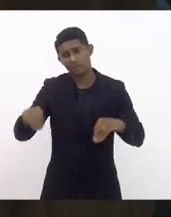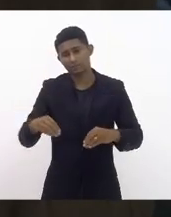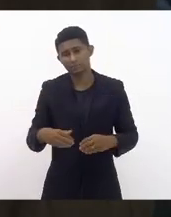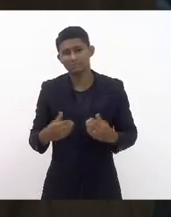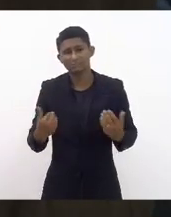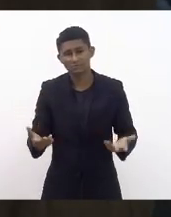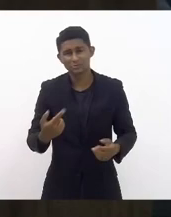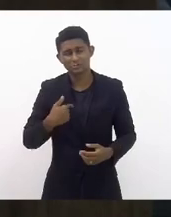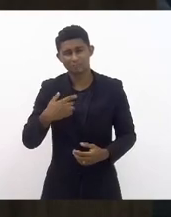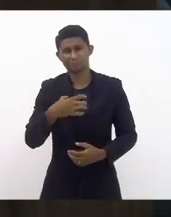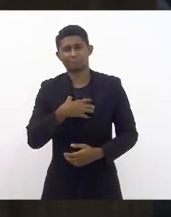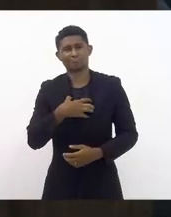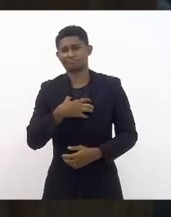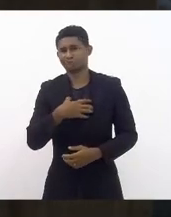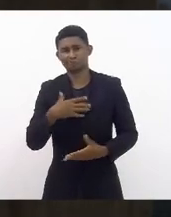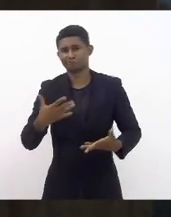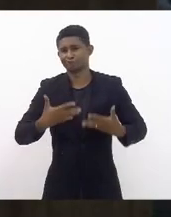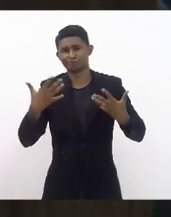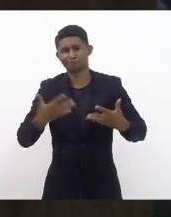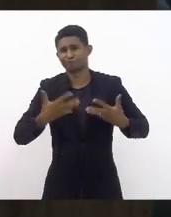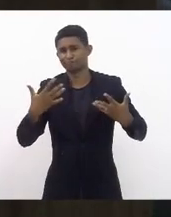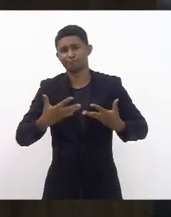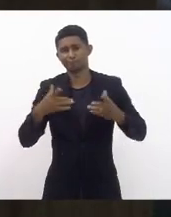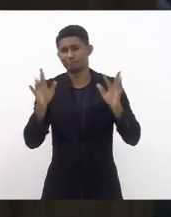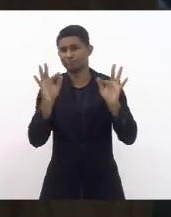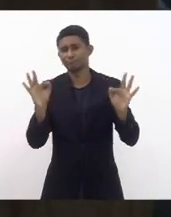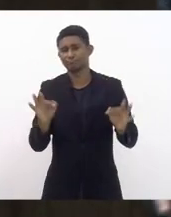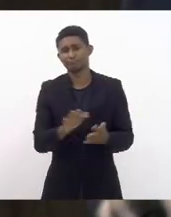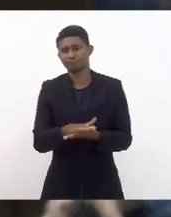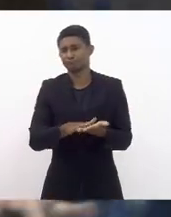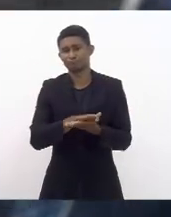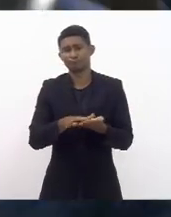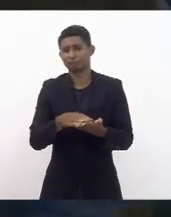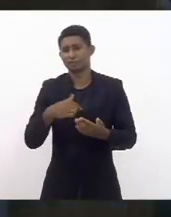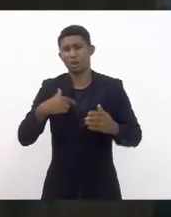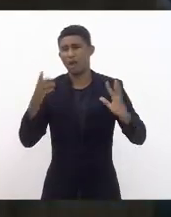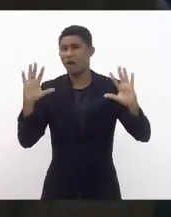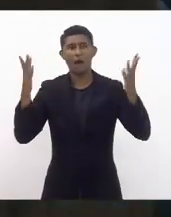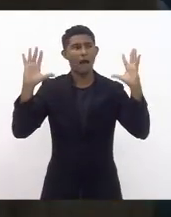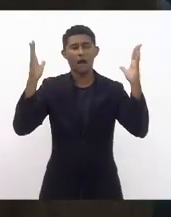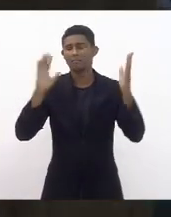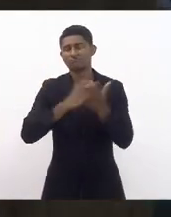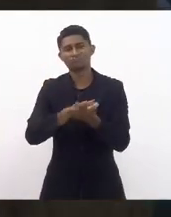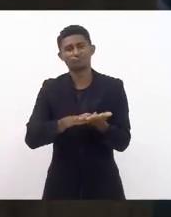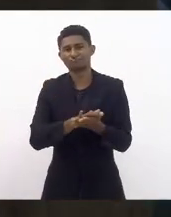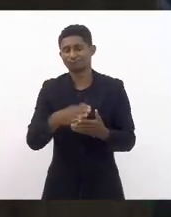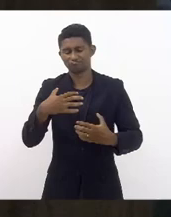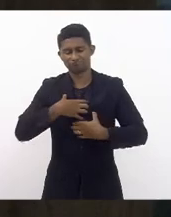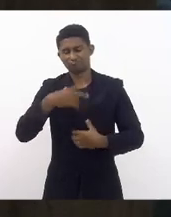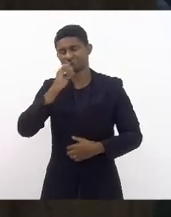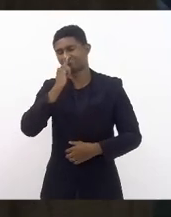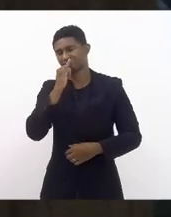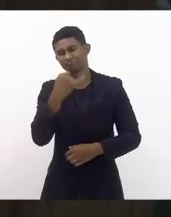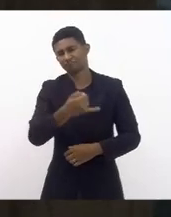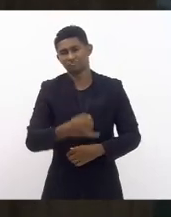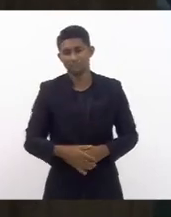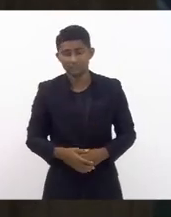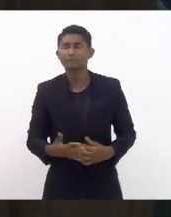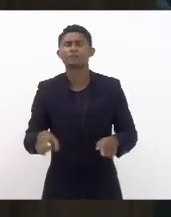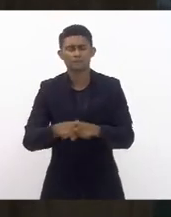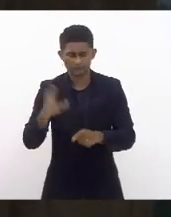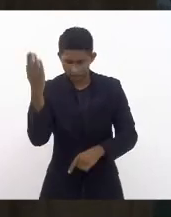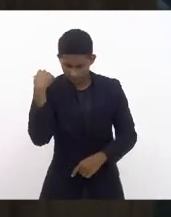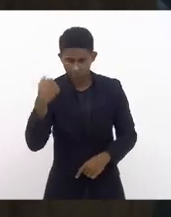mim, não traz alegria, não traz festejo, traz tristeza. Também fui